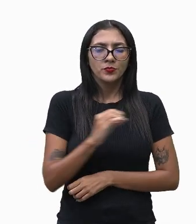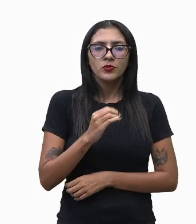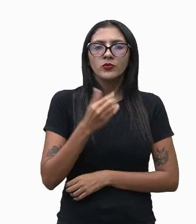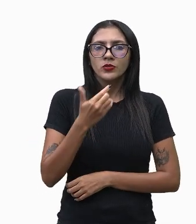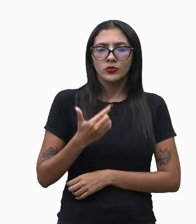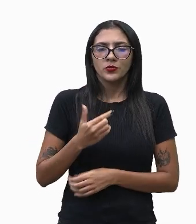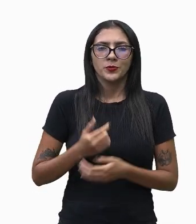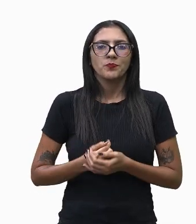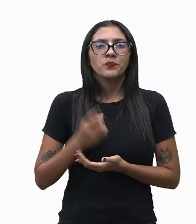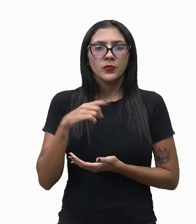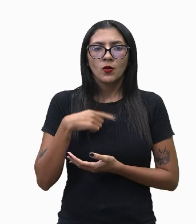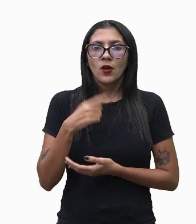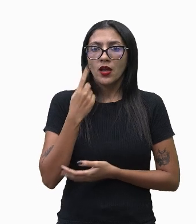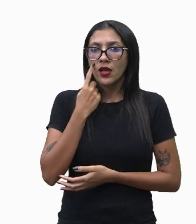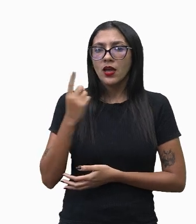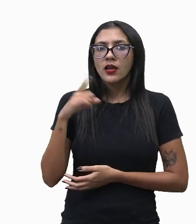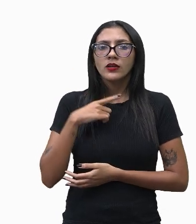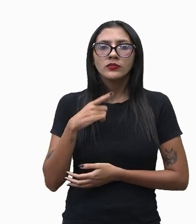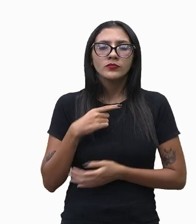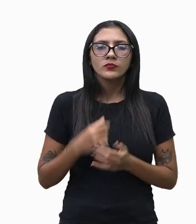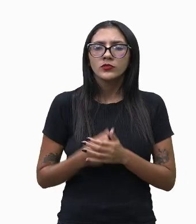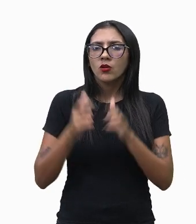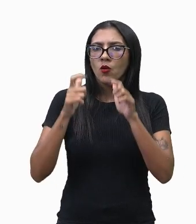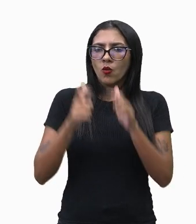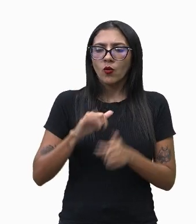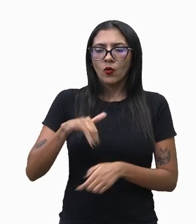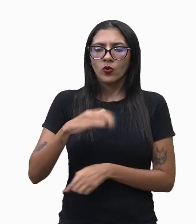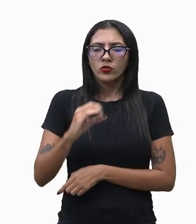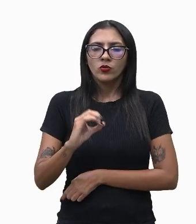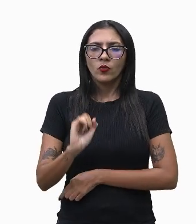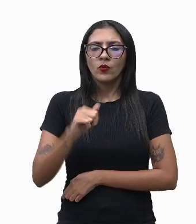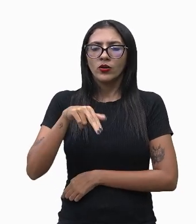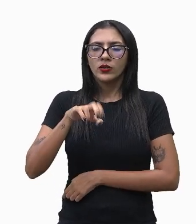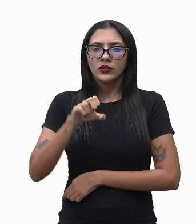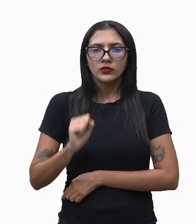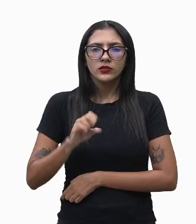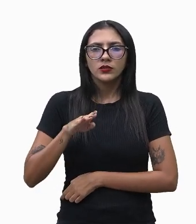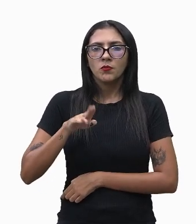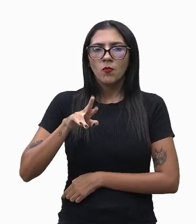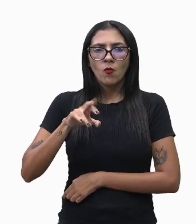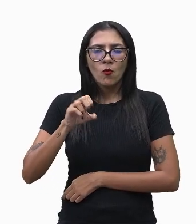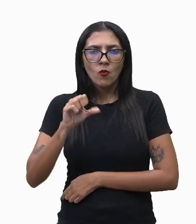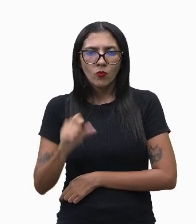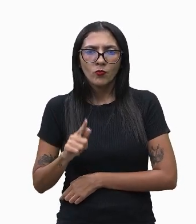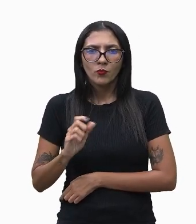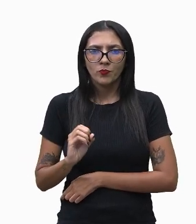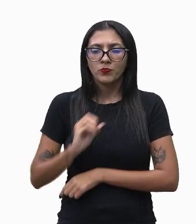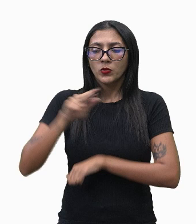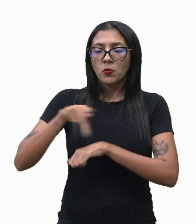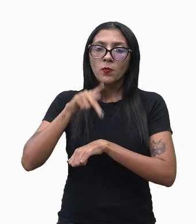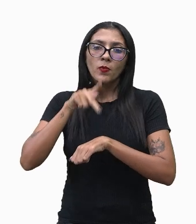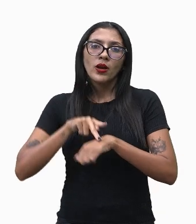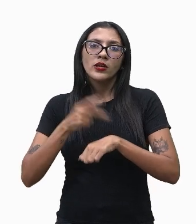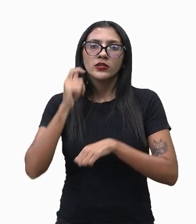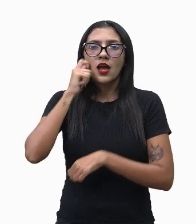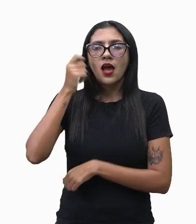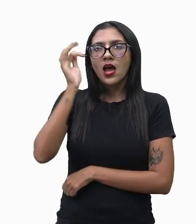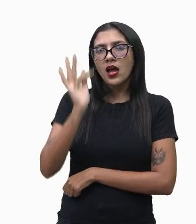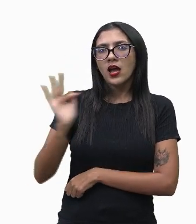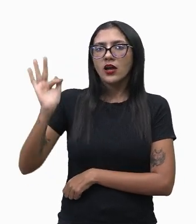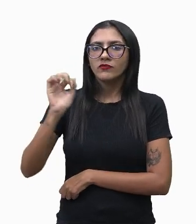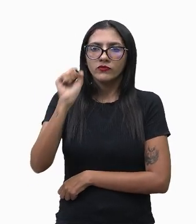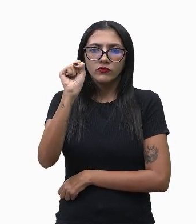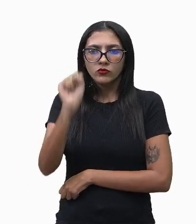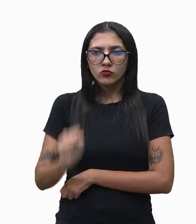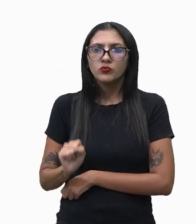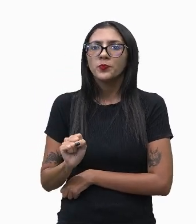ela aconteceu lá em Joanesburgo, na África do Sul, né? Essa conferência também é conhecida como